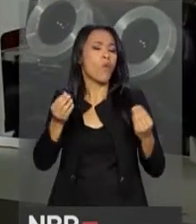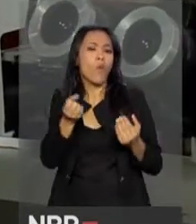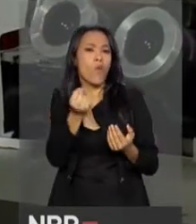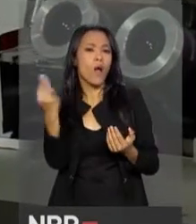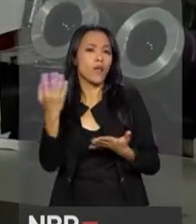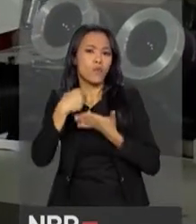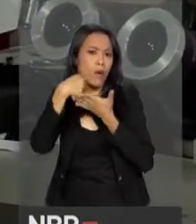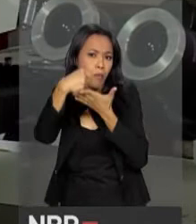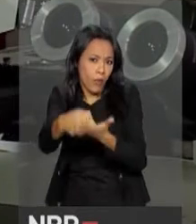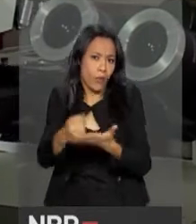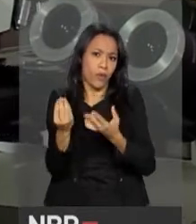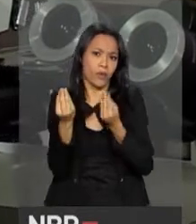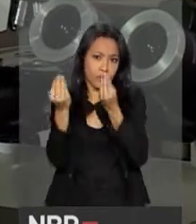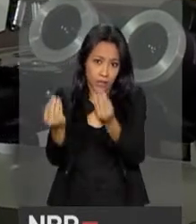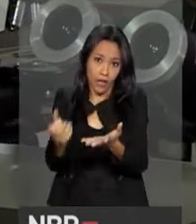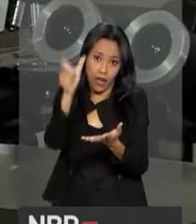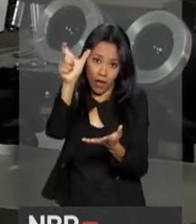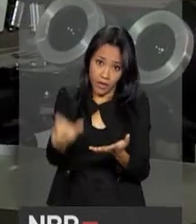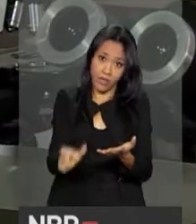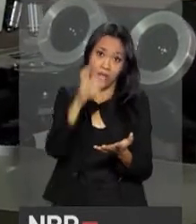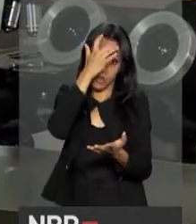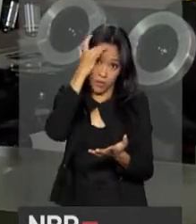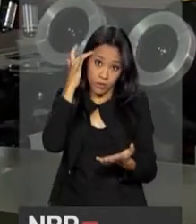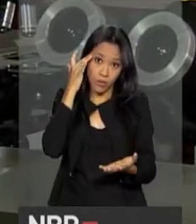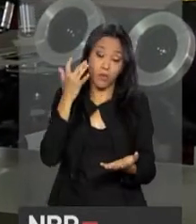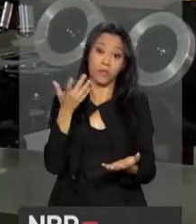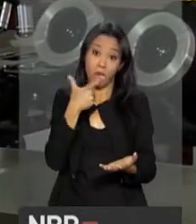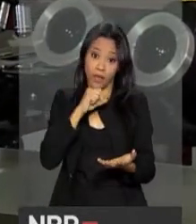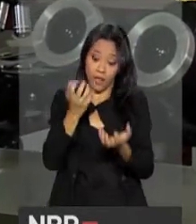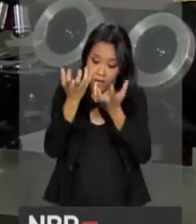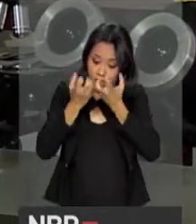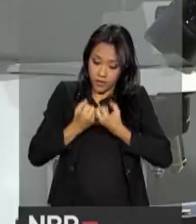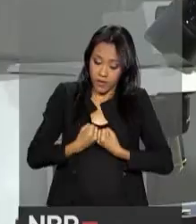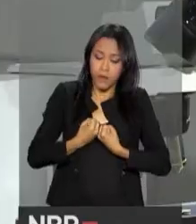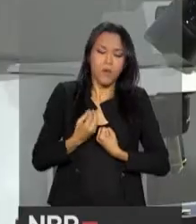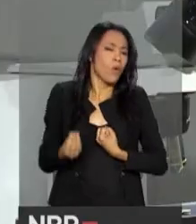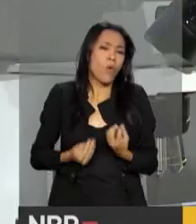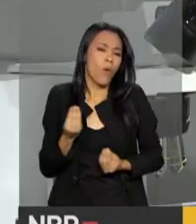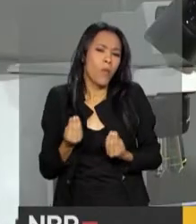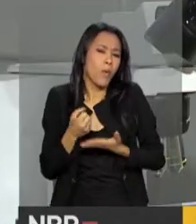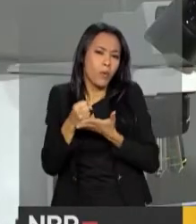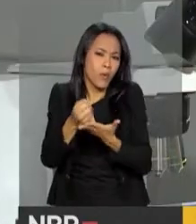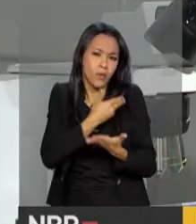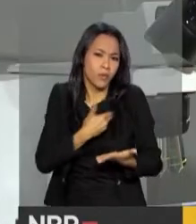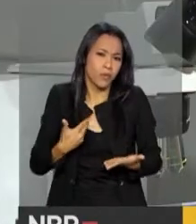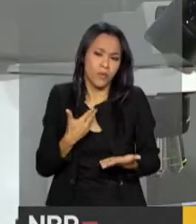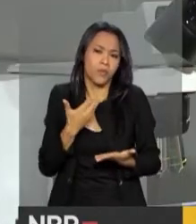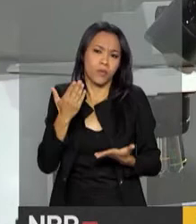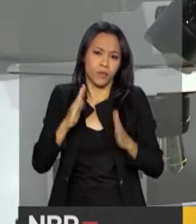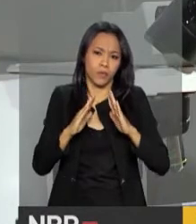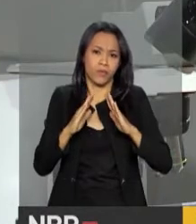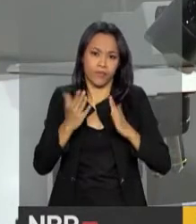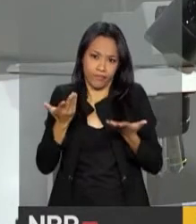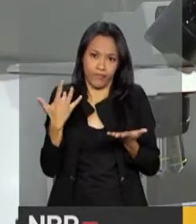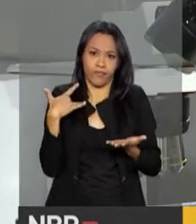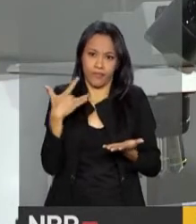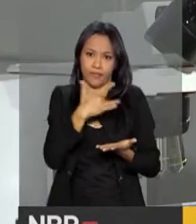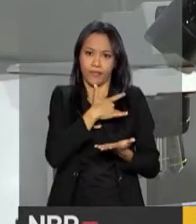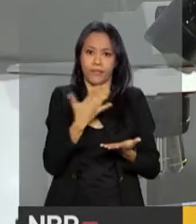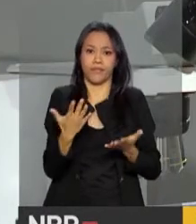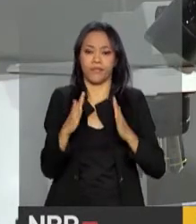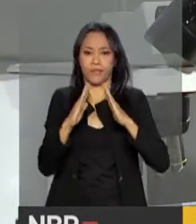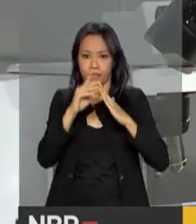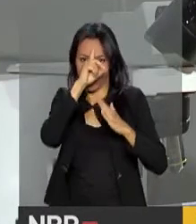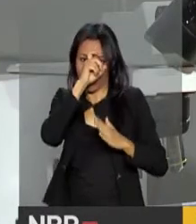para os transplantados é de fato o apoio integral ali para quem recebe a onu o programa de transplante